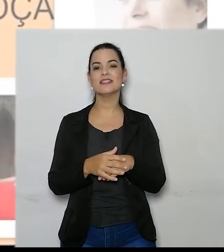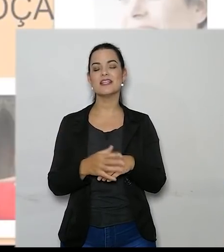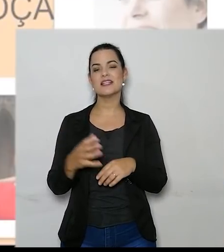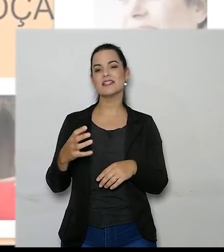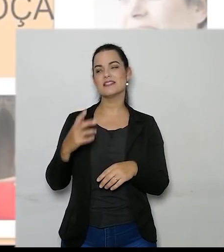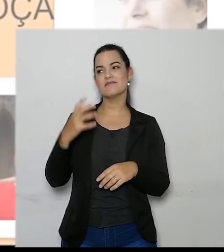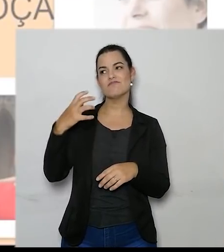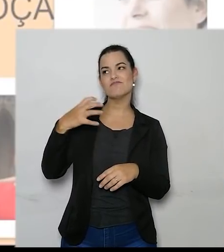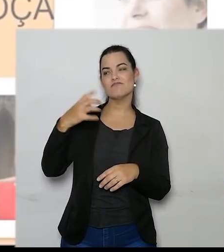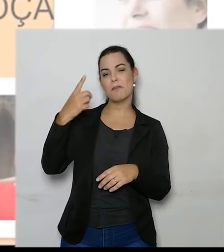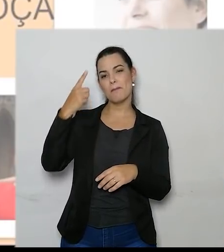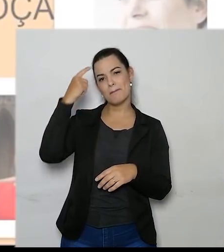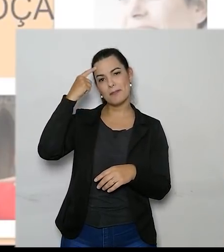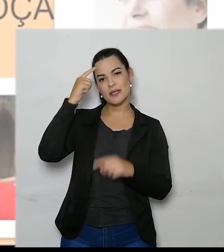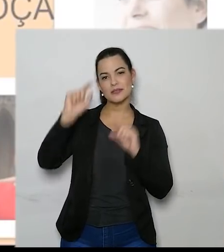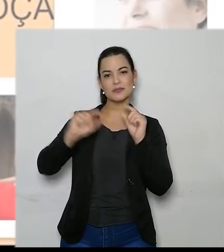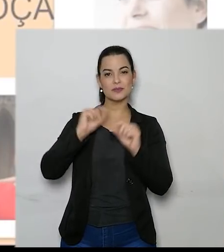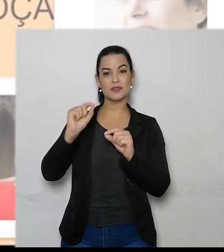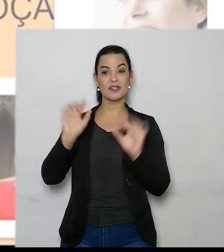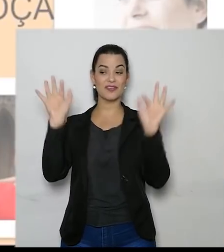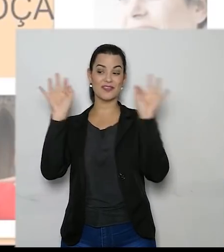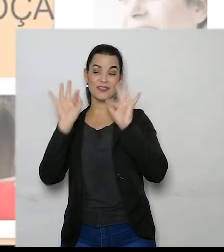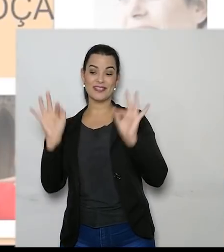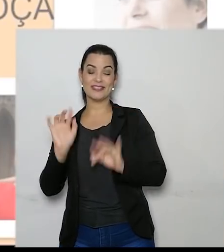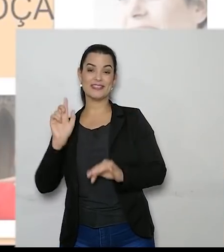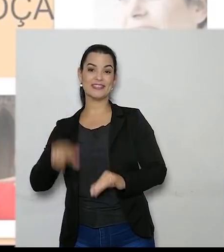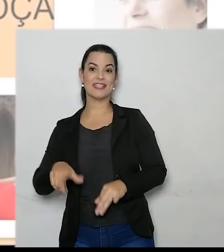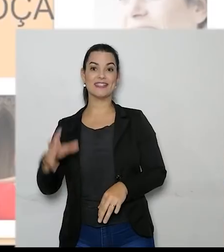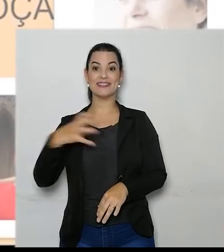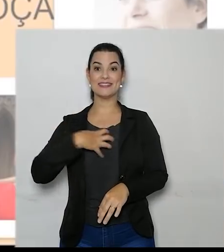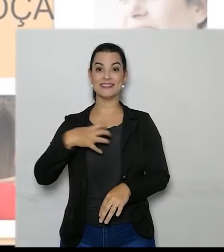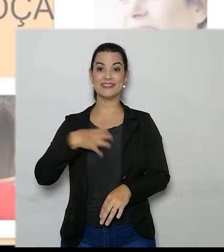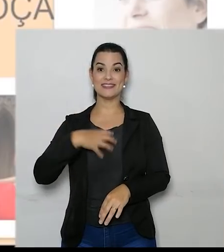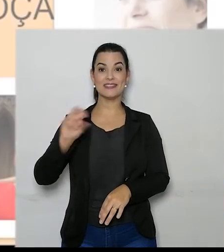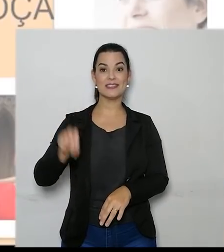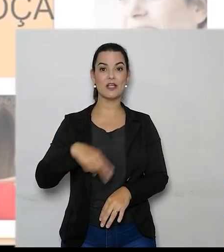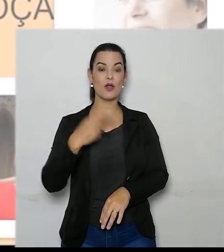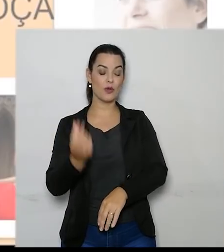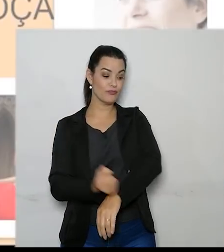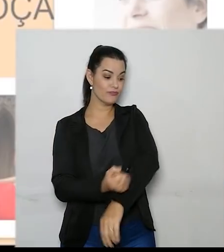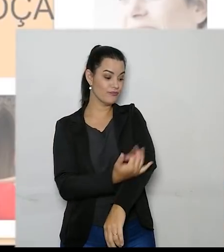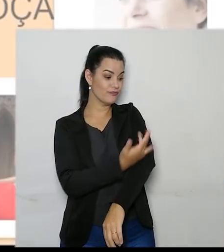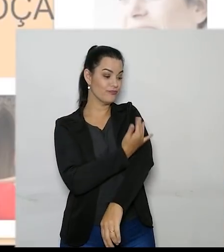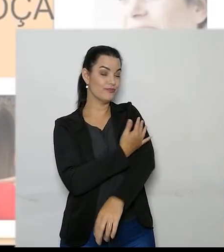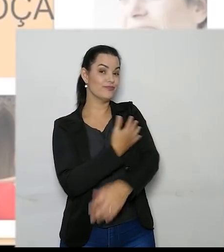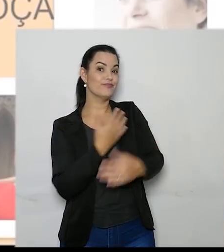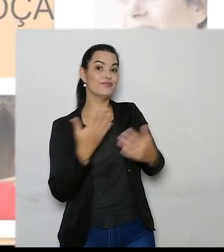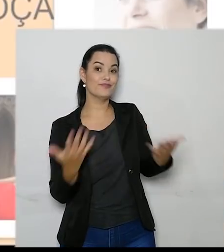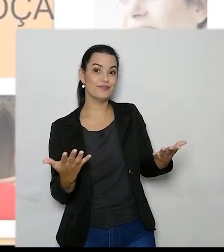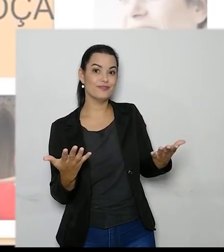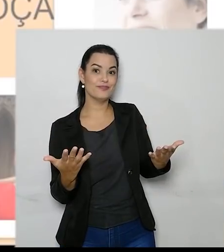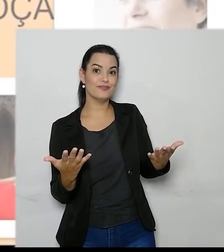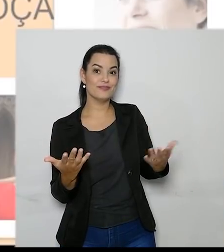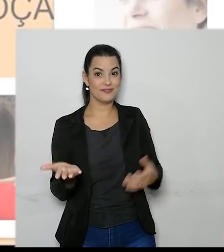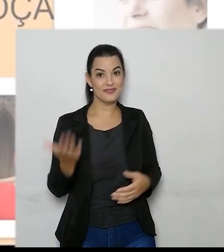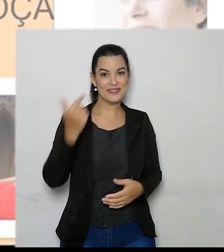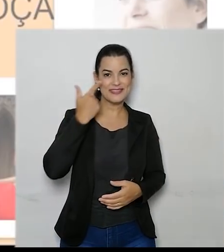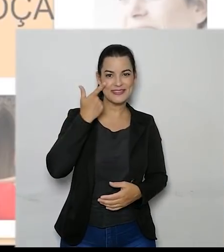um sentimento ou é uma emoção? E agora? Vamos